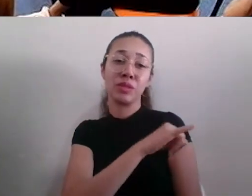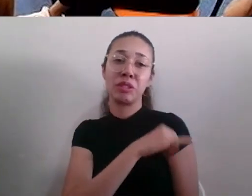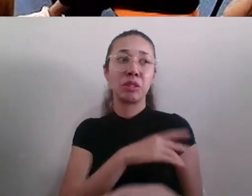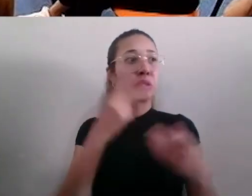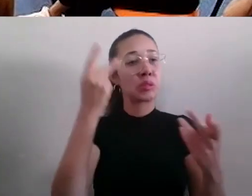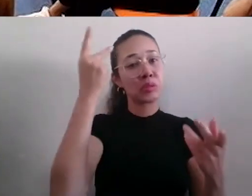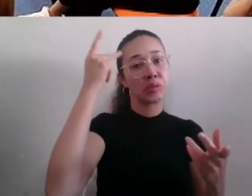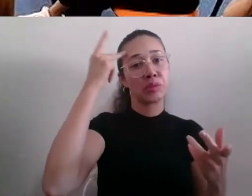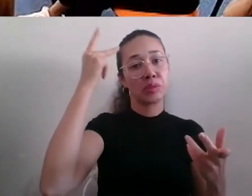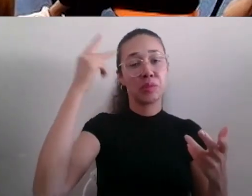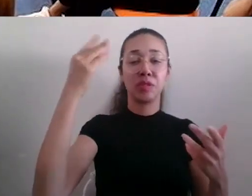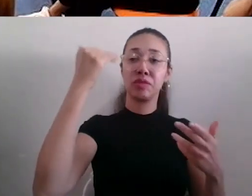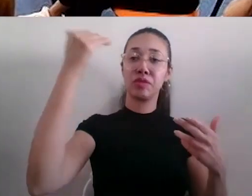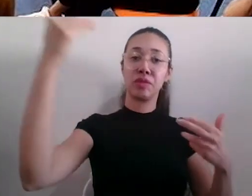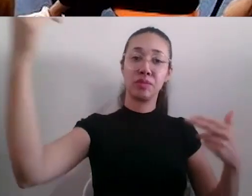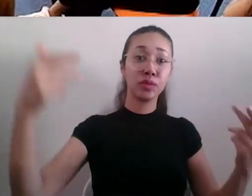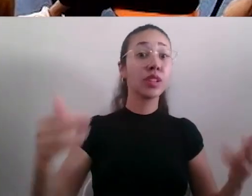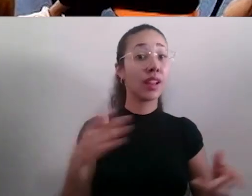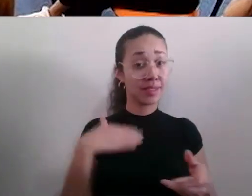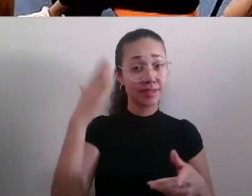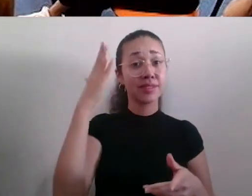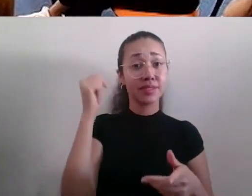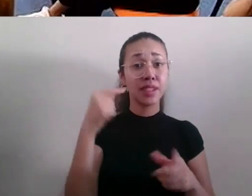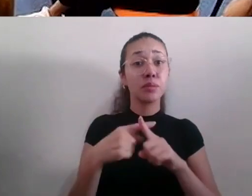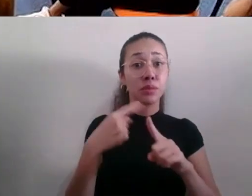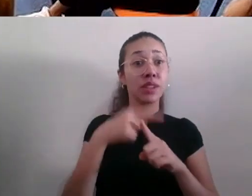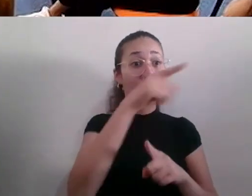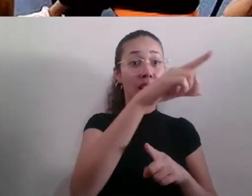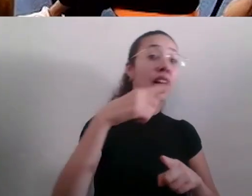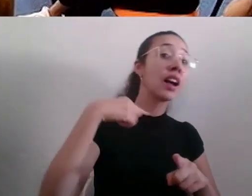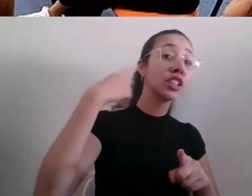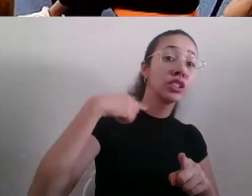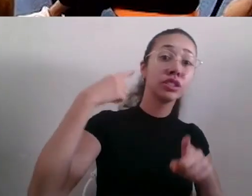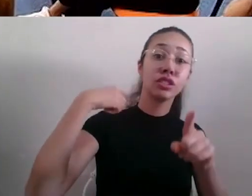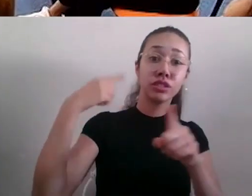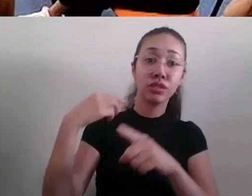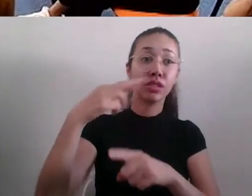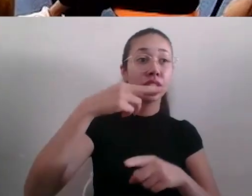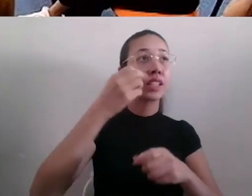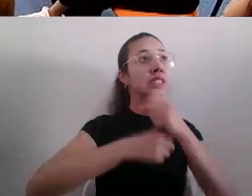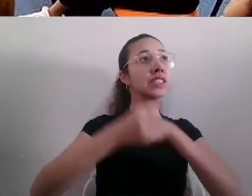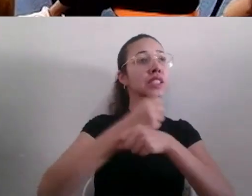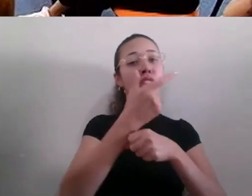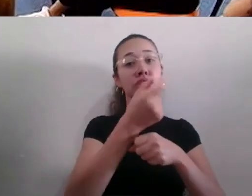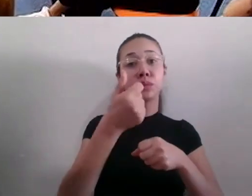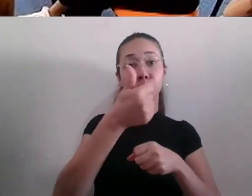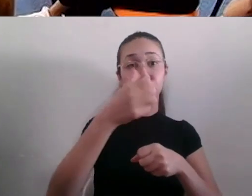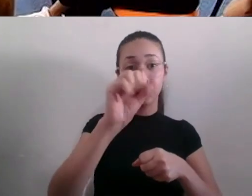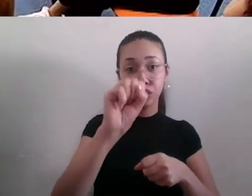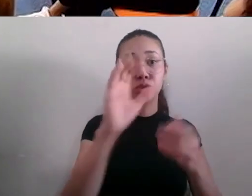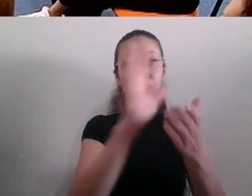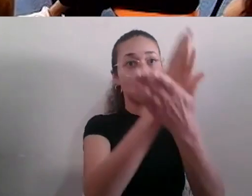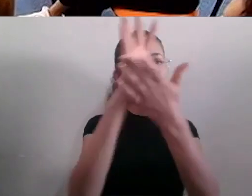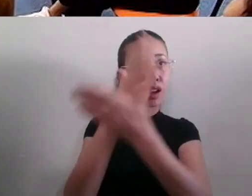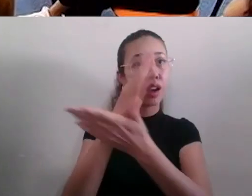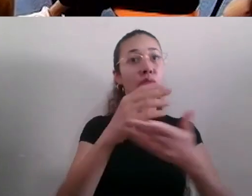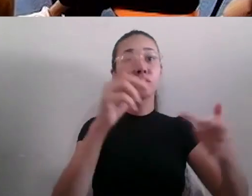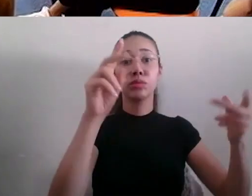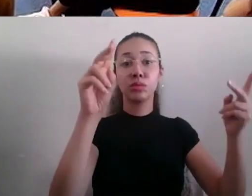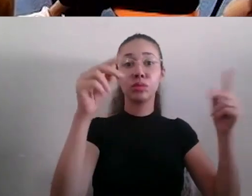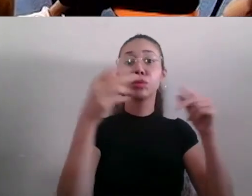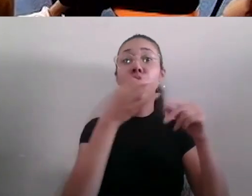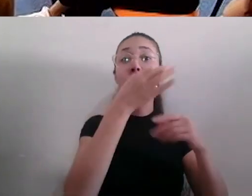gente sabe, a gente inclusive entrevistou advogados que estavam em 2018, 19, 20, falando exatamente a mesma coisa. Então, não